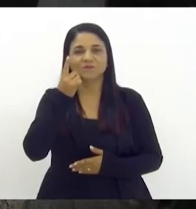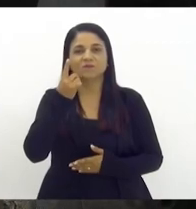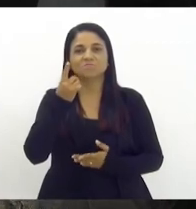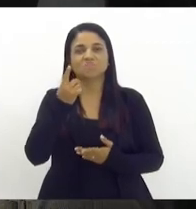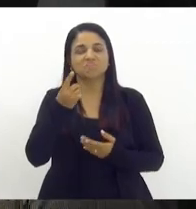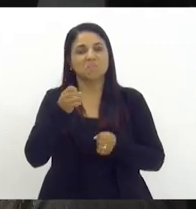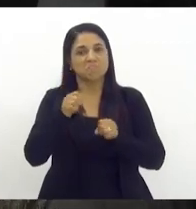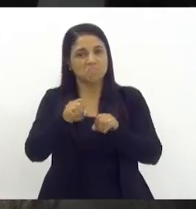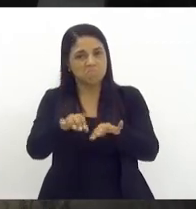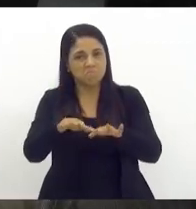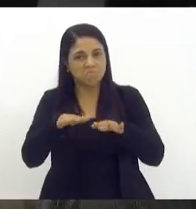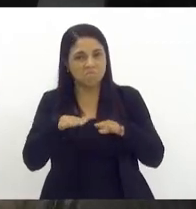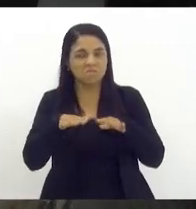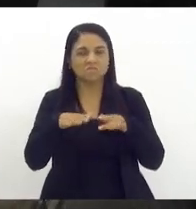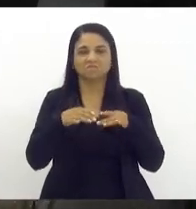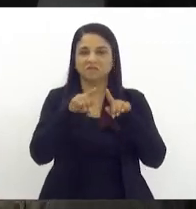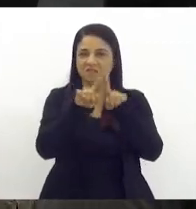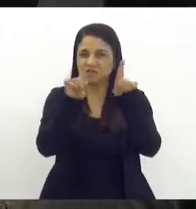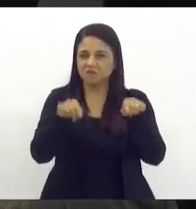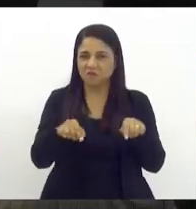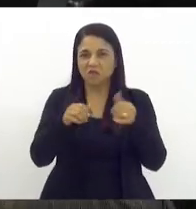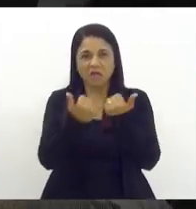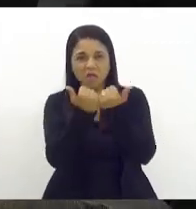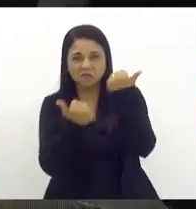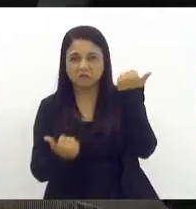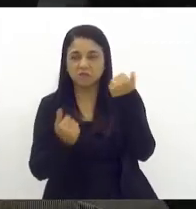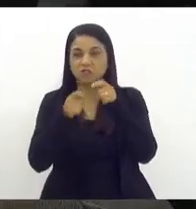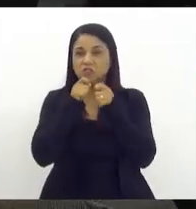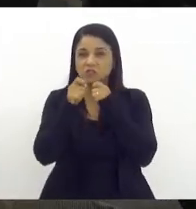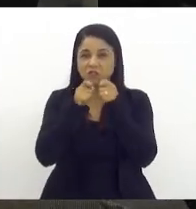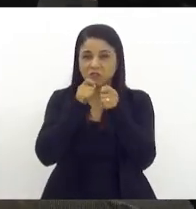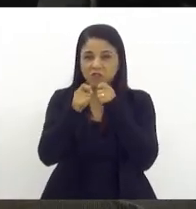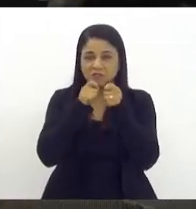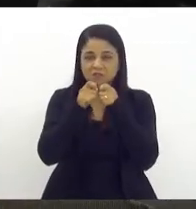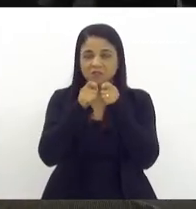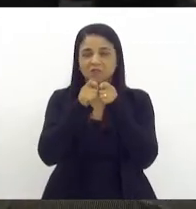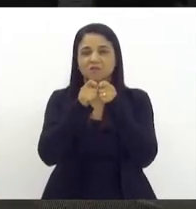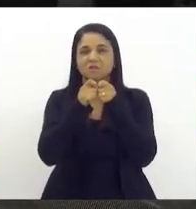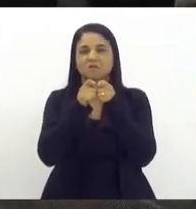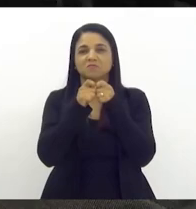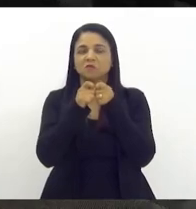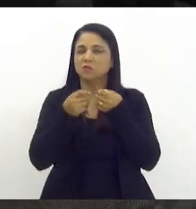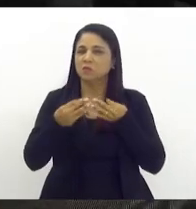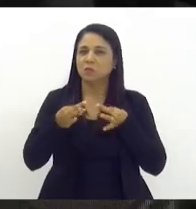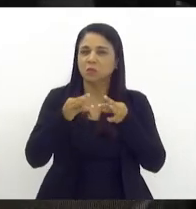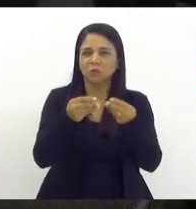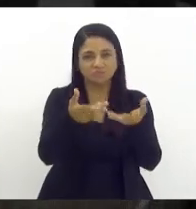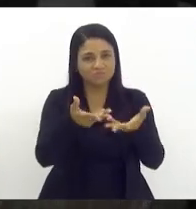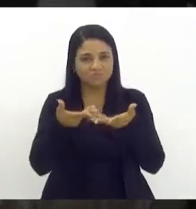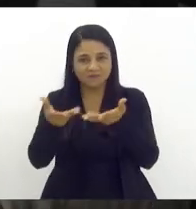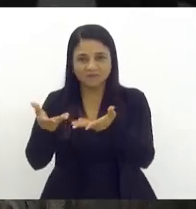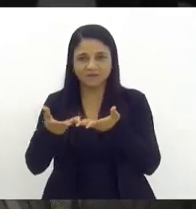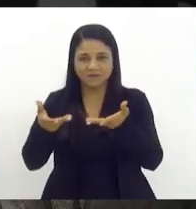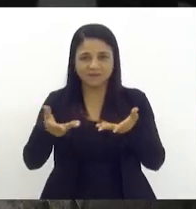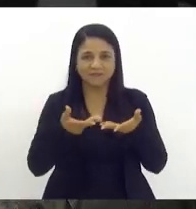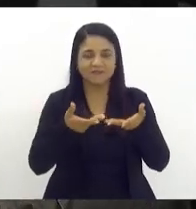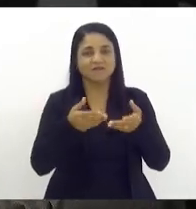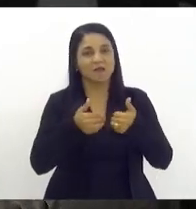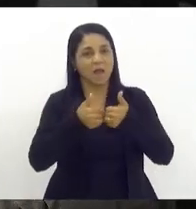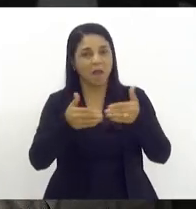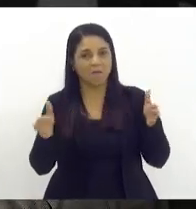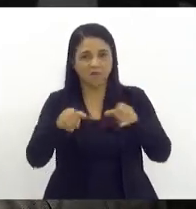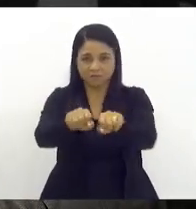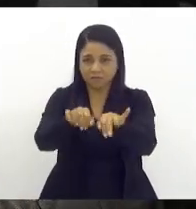público presente, servidores, assessores, jornalistas, sejam todos bem-vindos, está reaberta a sessão. Antes,